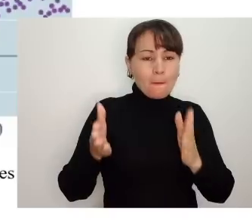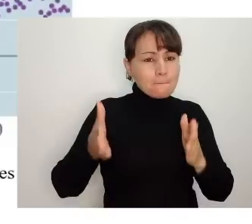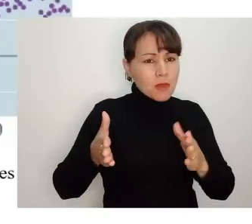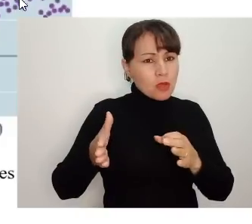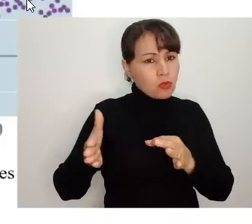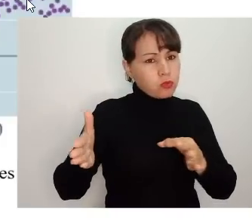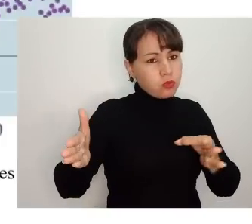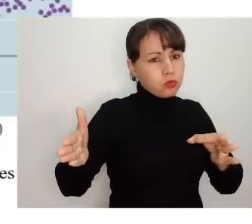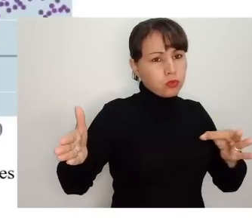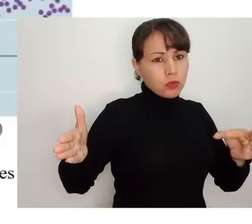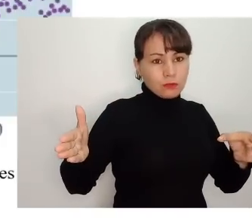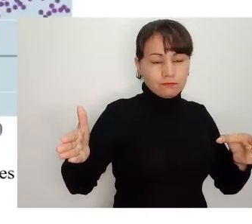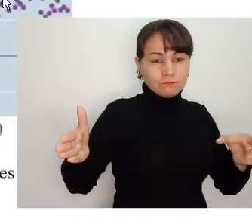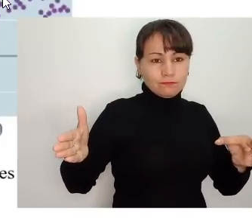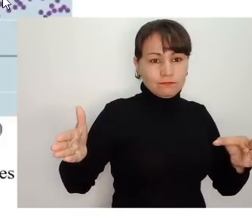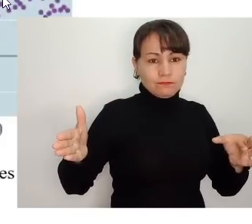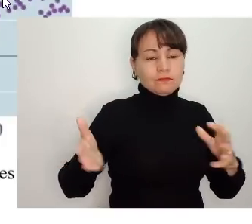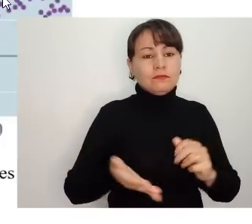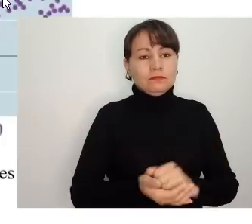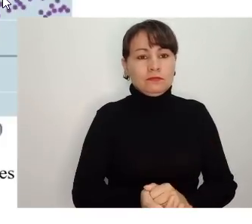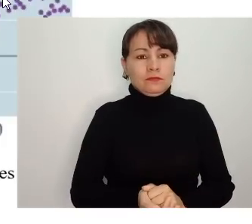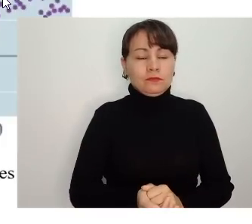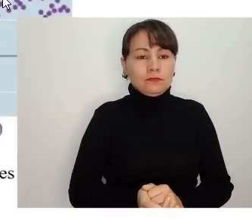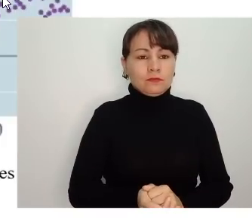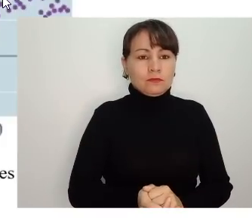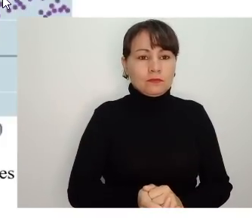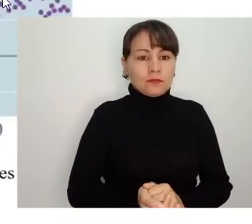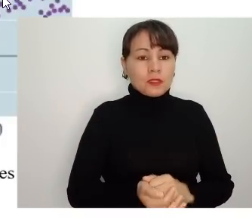tempo longo. E essa